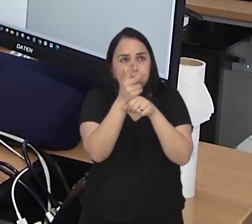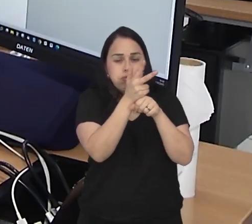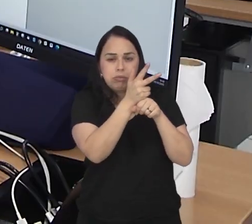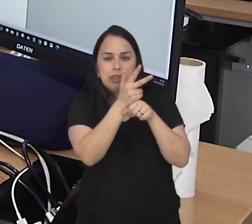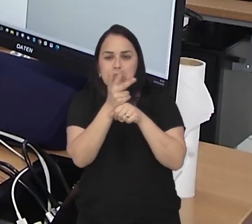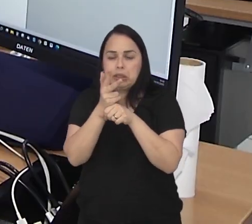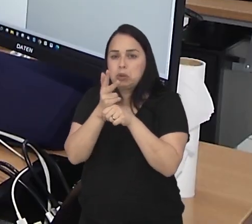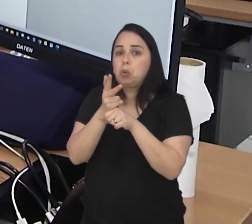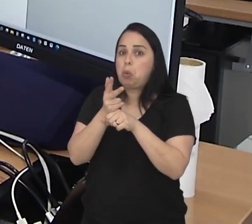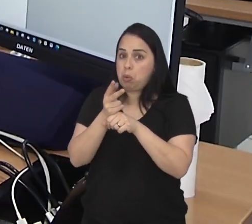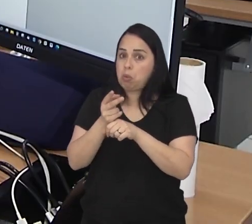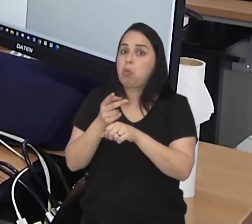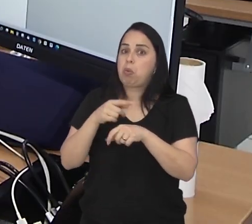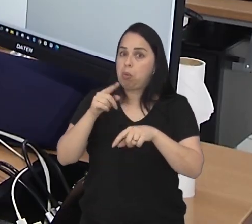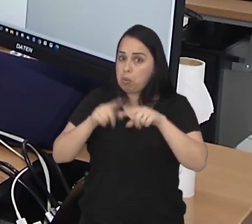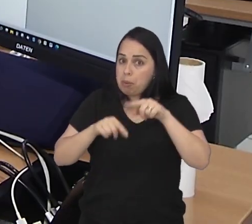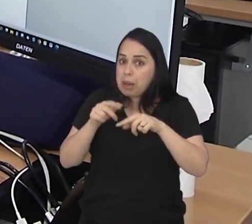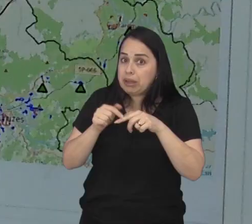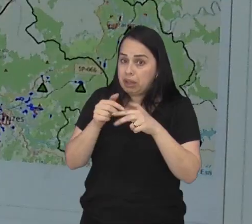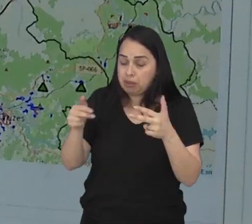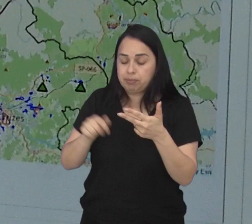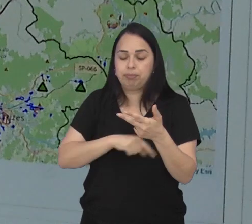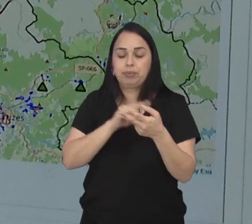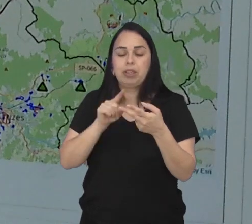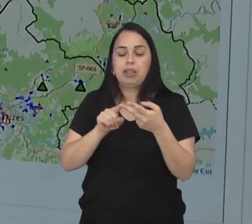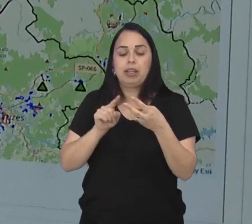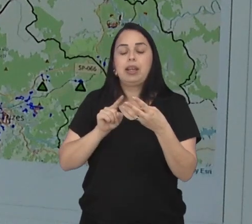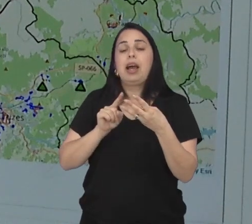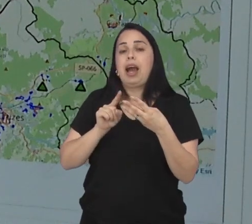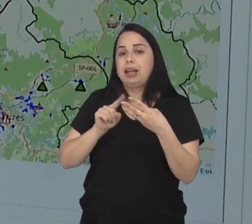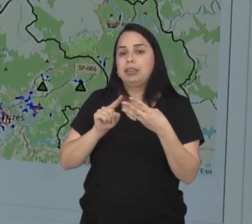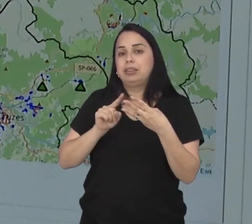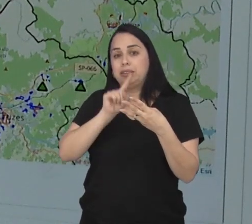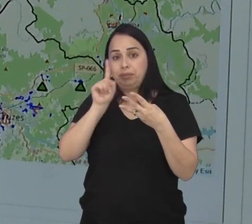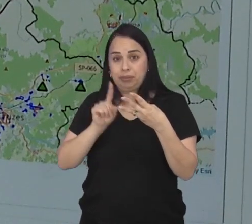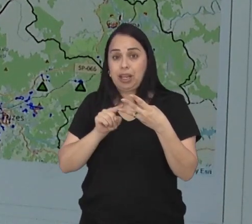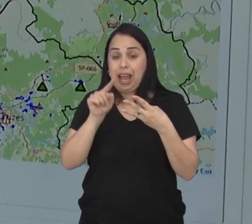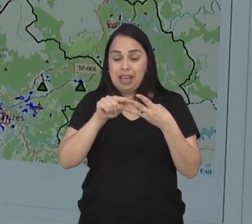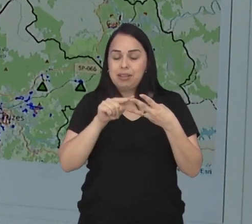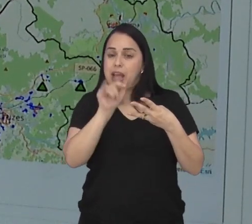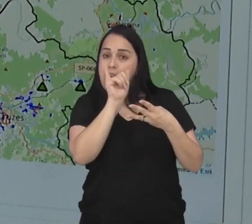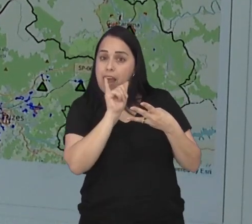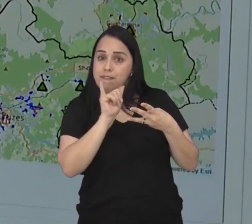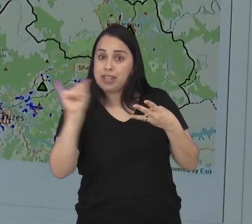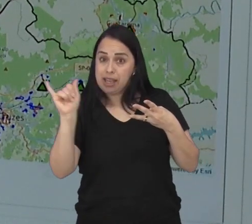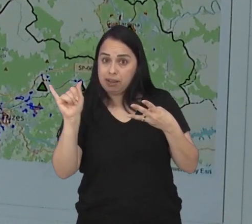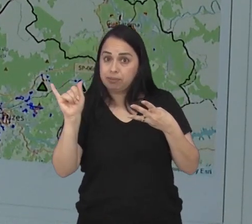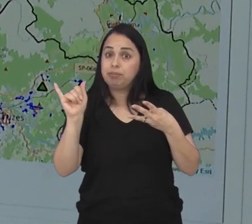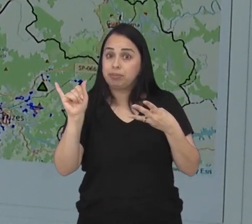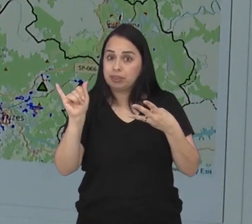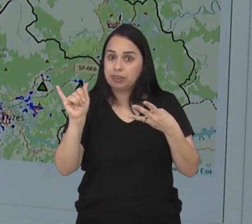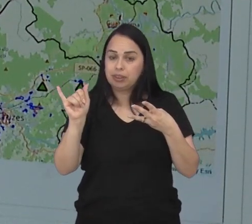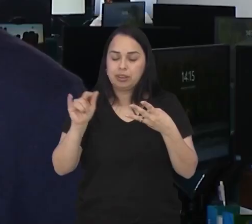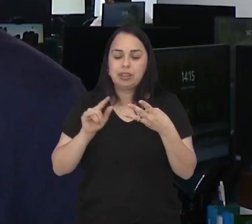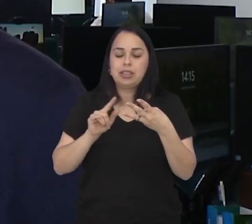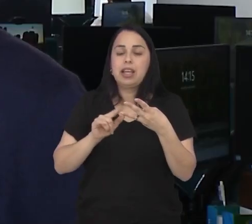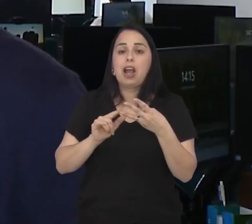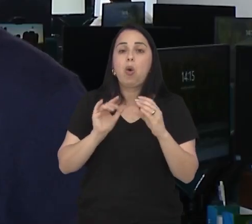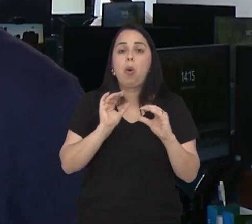que a gente faz com a rede de observações, equipamentos, emite esse alerta. Quando esse alerta é emitido, aí o terceiro eixo precisa